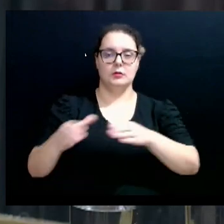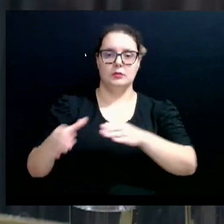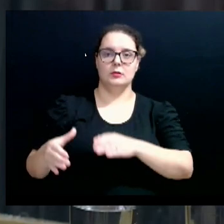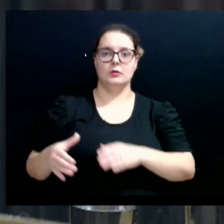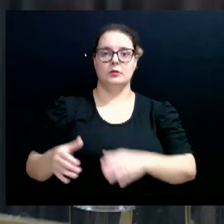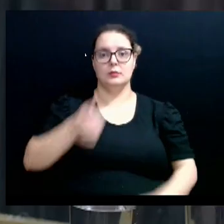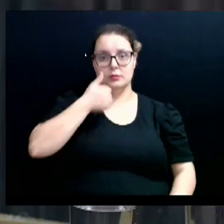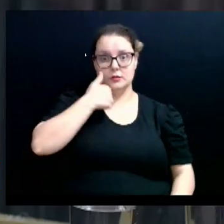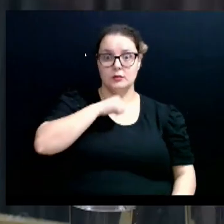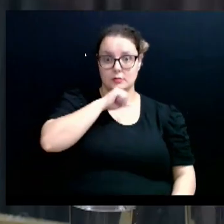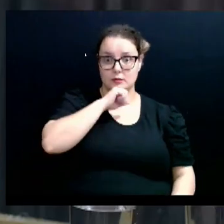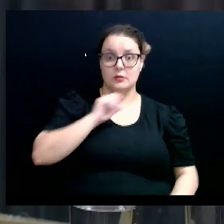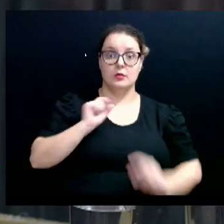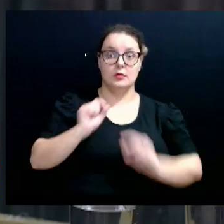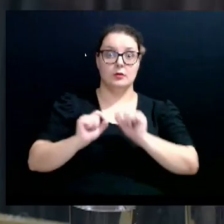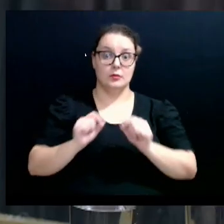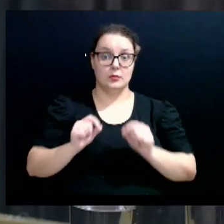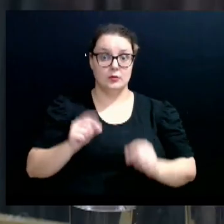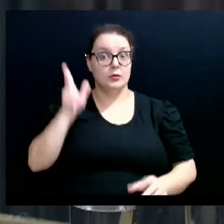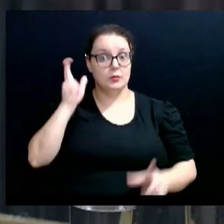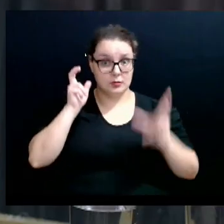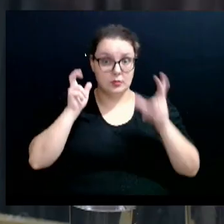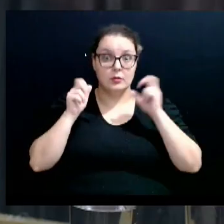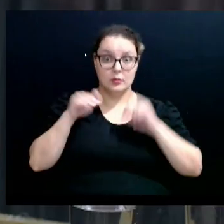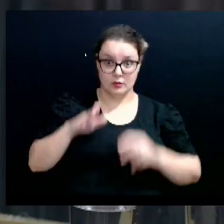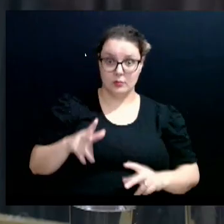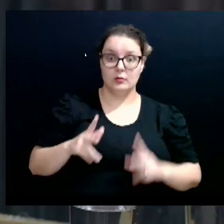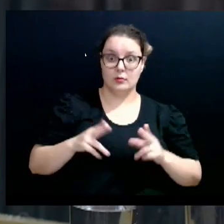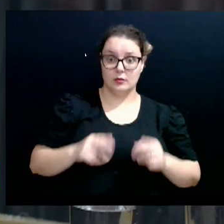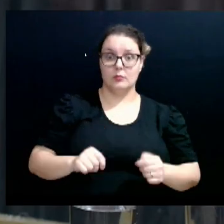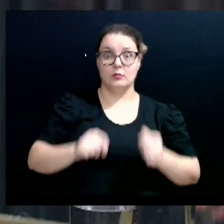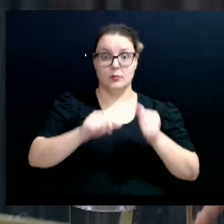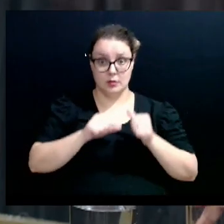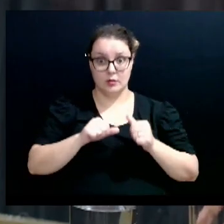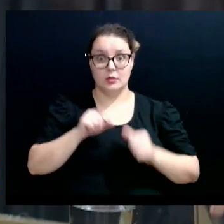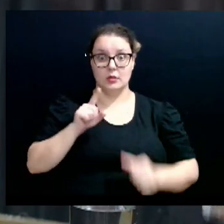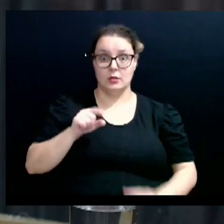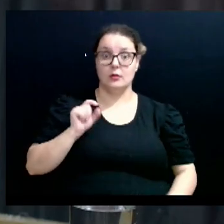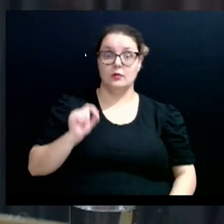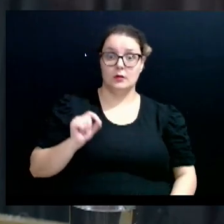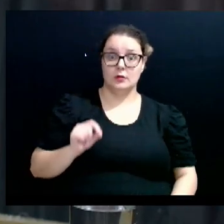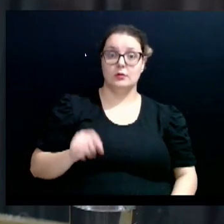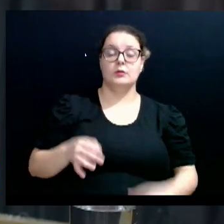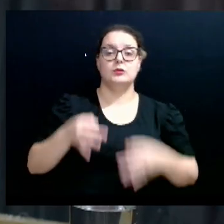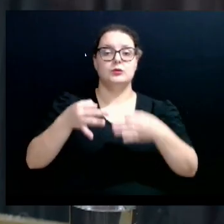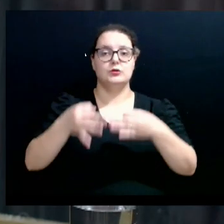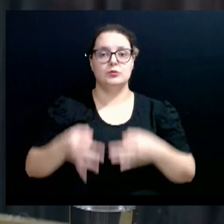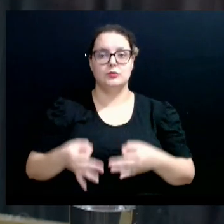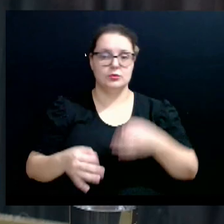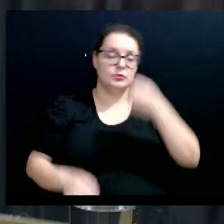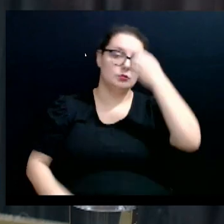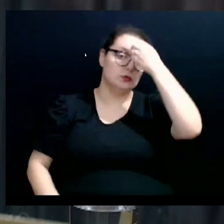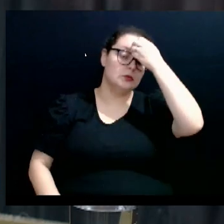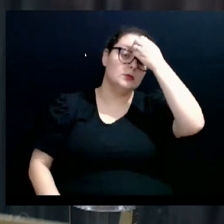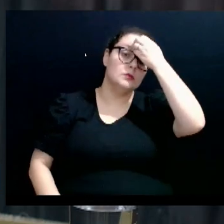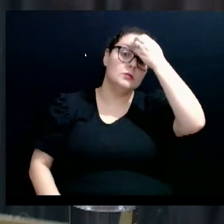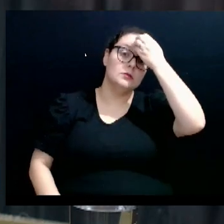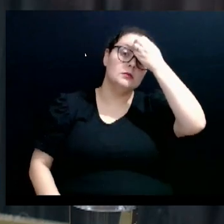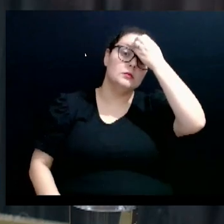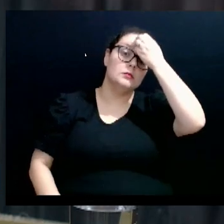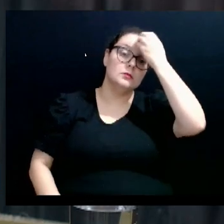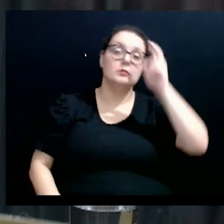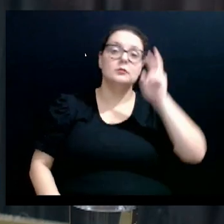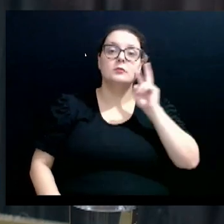o que a gente mais ouve como ganho é que justamente o que elas veem como ponto alto